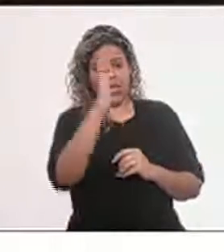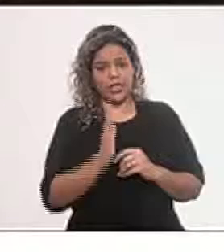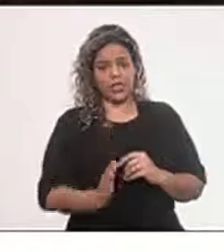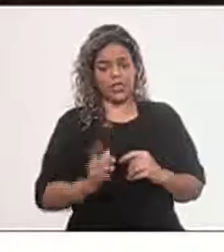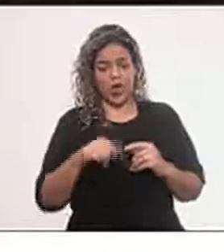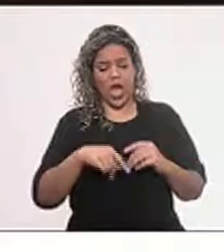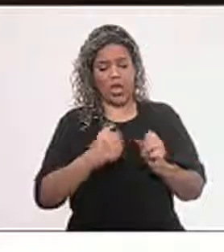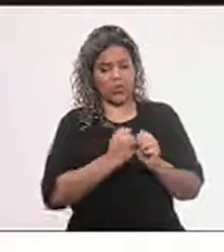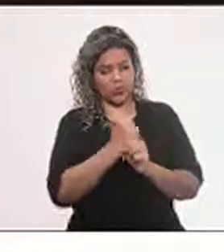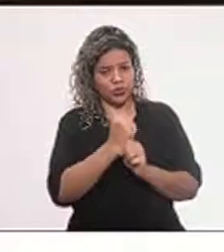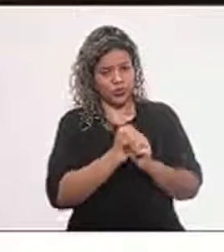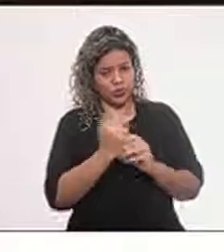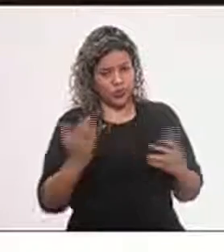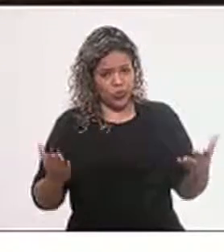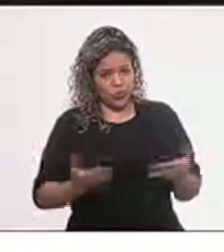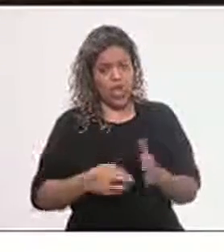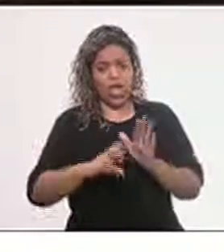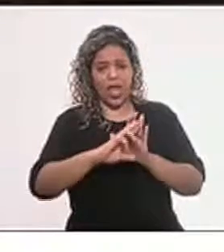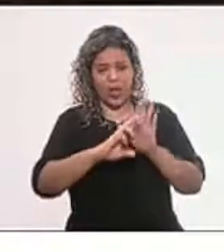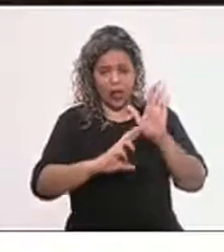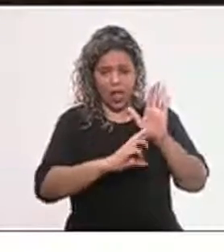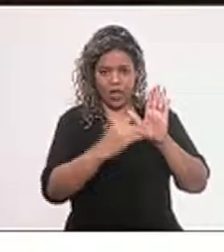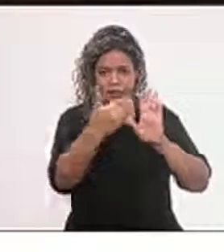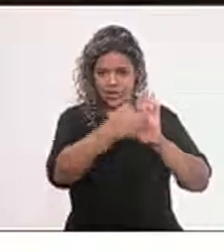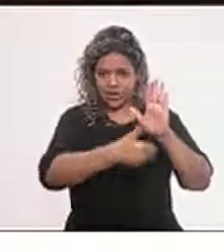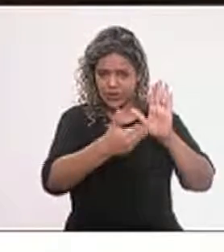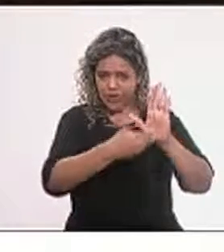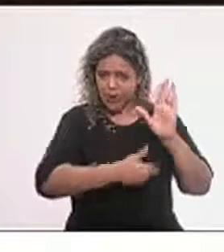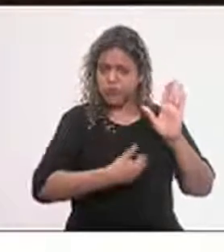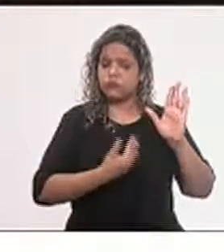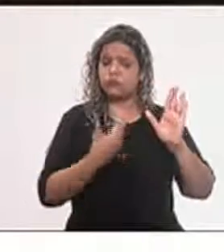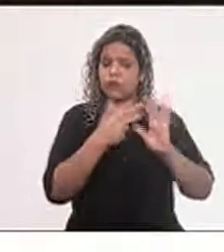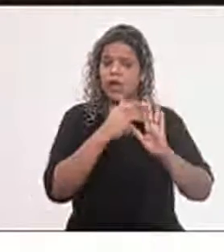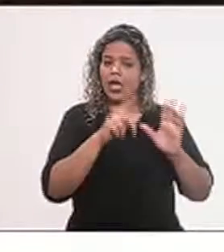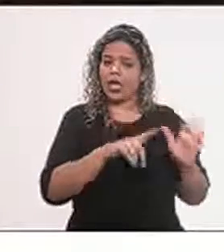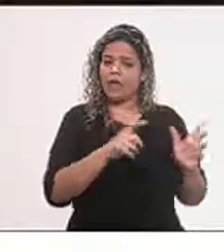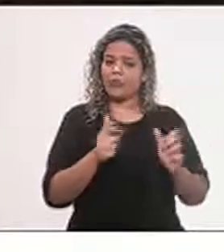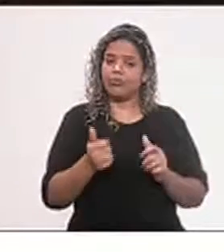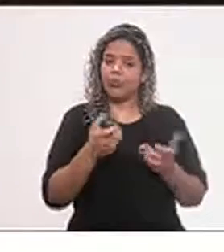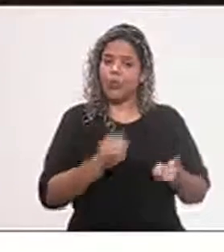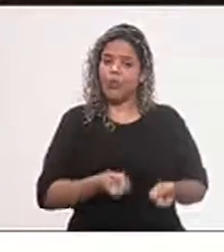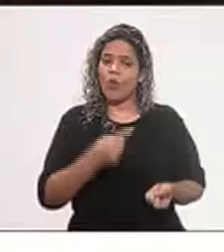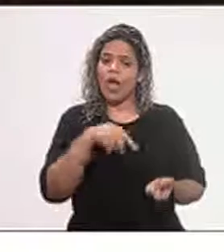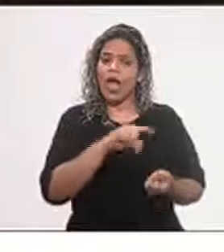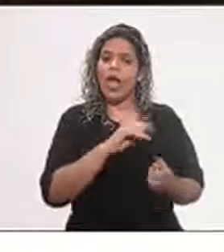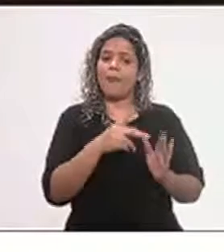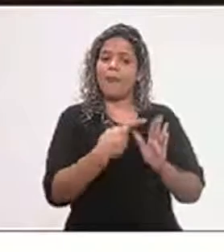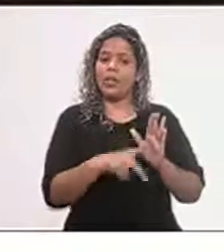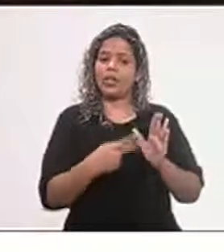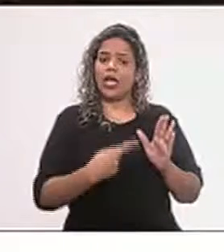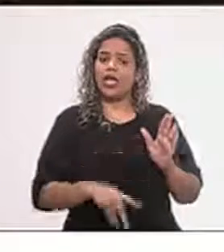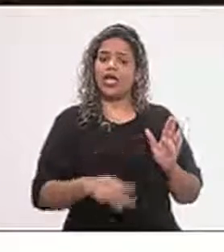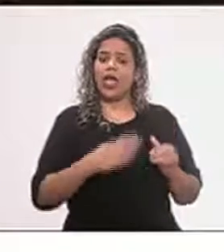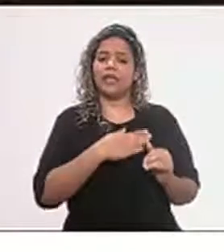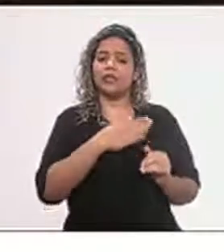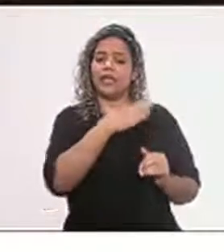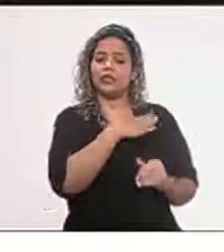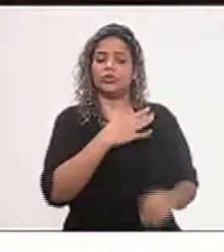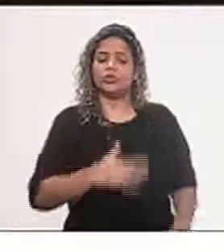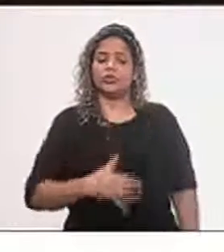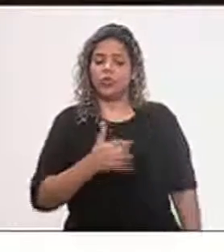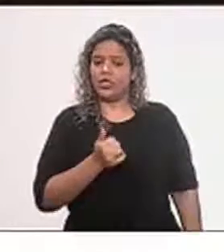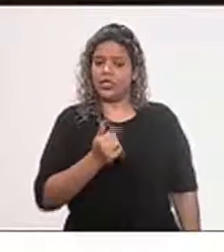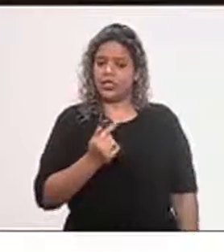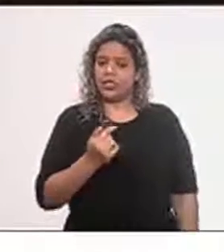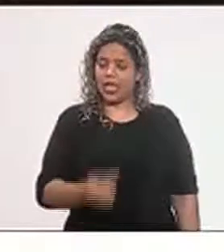presidente, atualmente, a regulação de tal espécie de posse é feita por uma portaria do Exército de